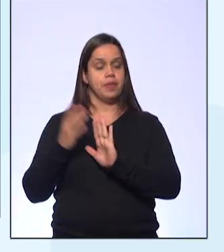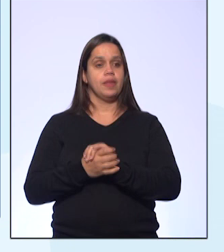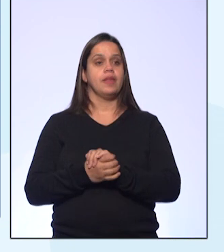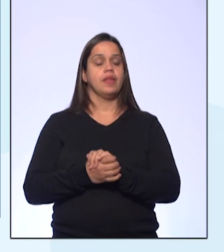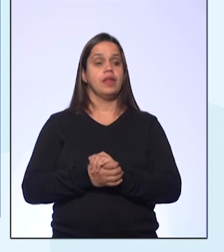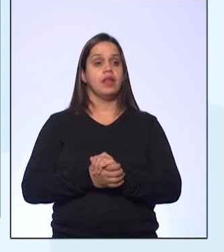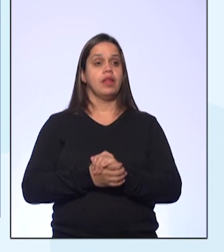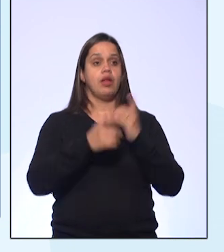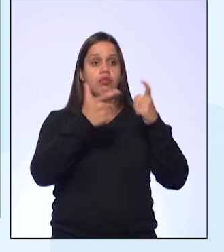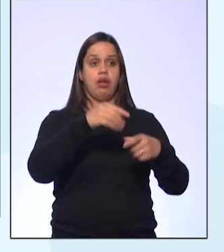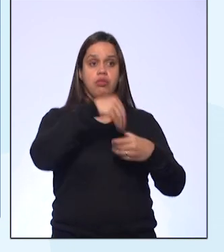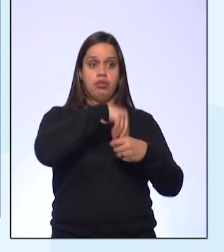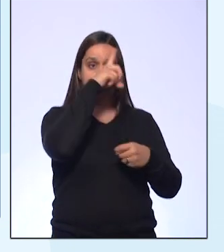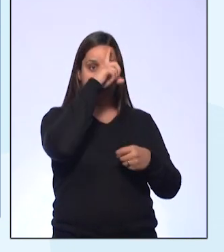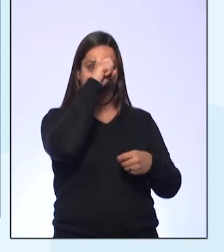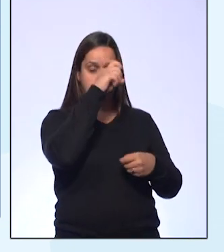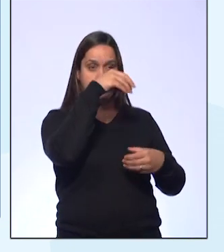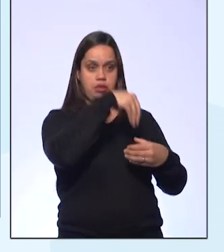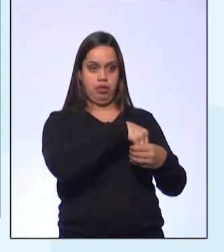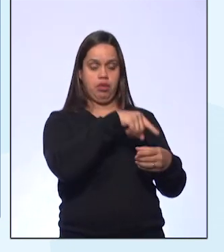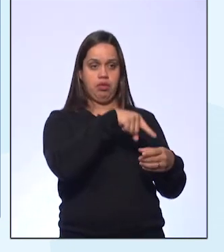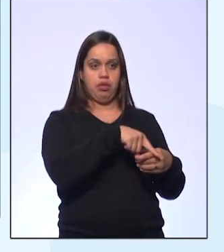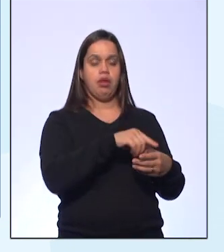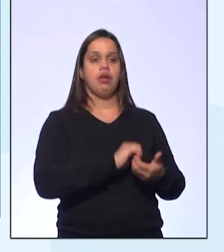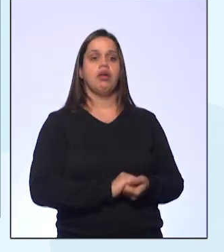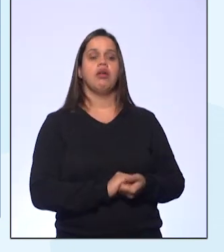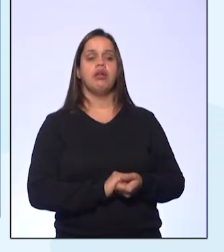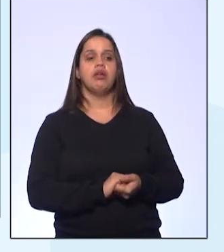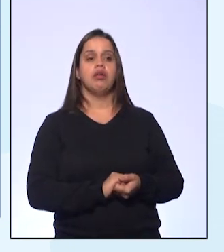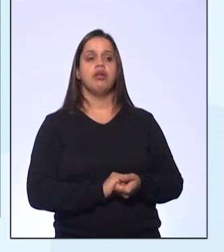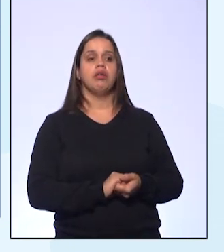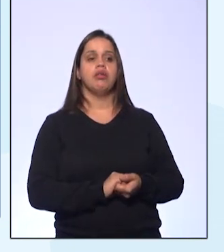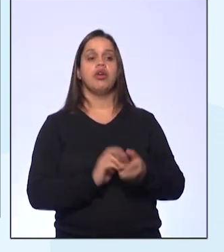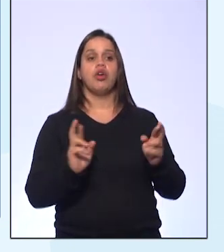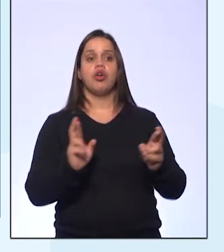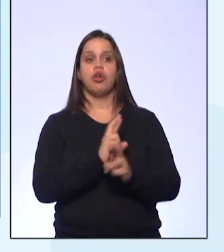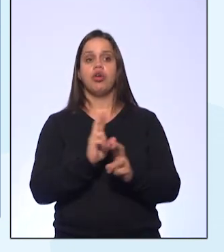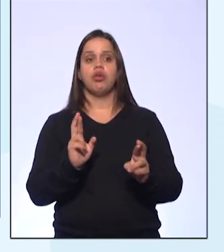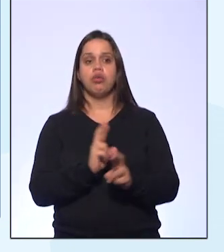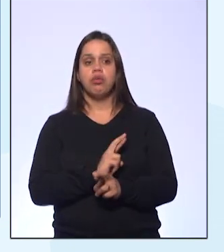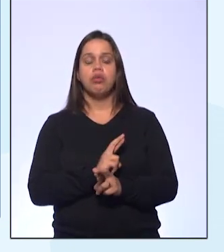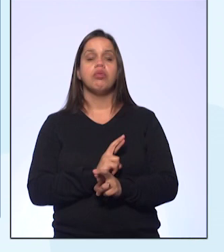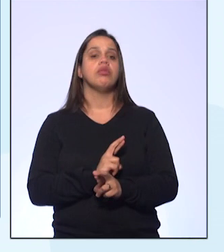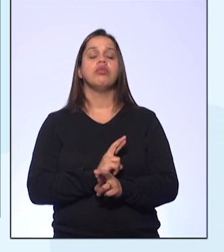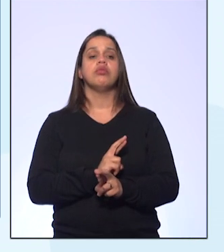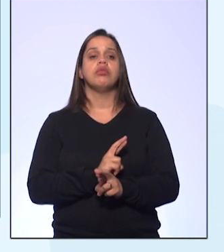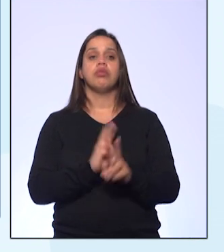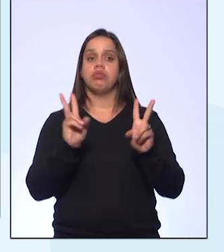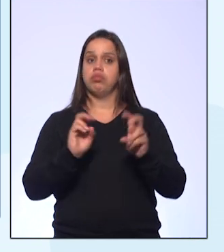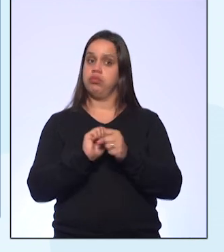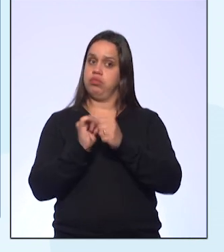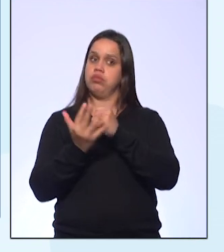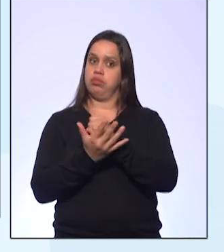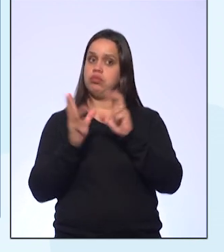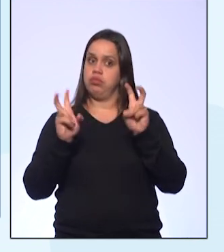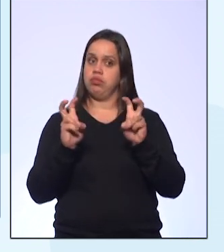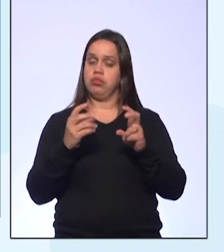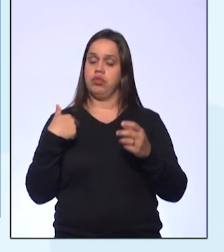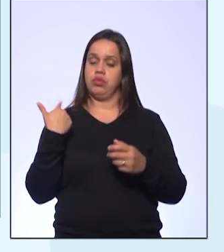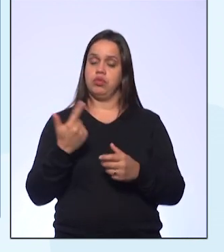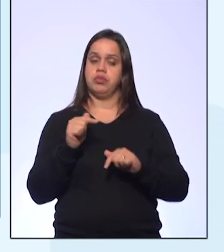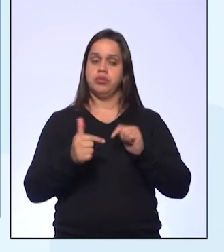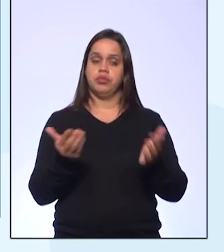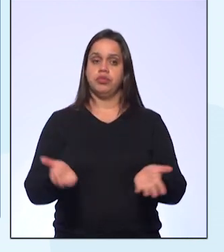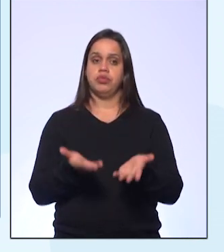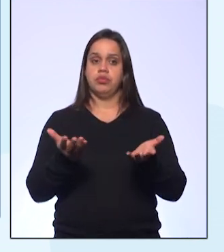de UTI, né, em relação ao caso do coronavírus, que é o que nós estamos trabalhando. Então, a